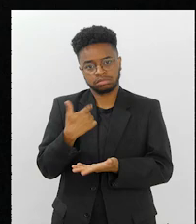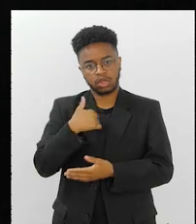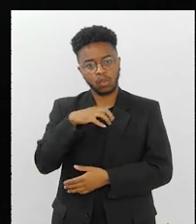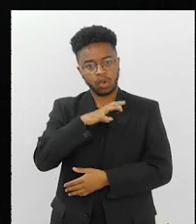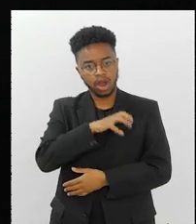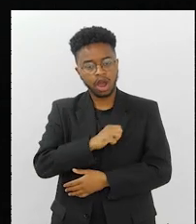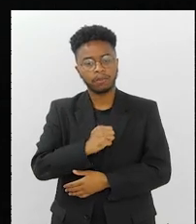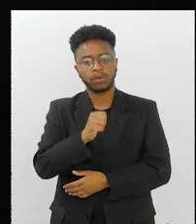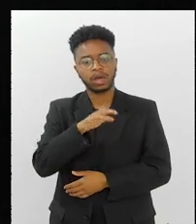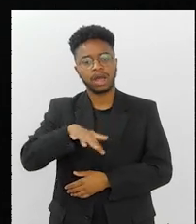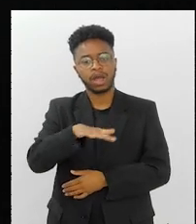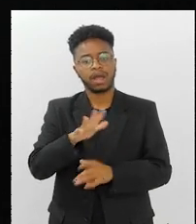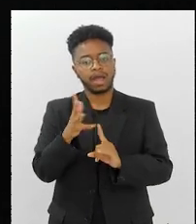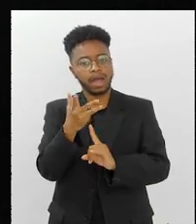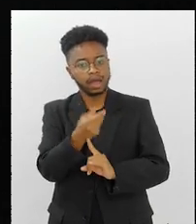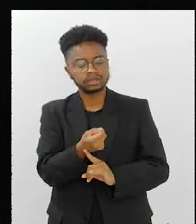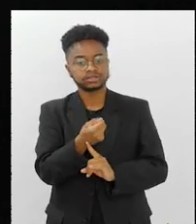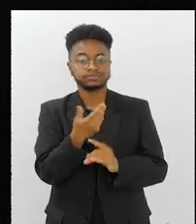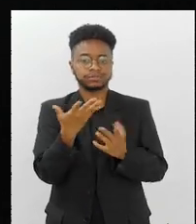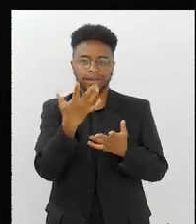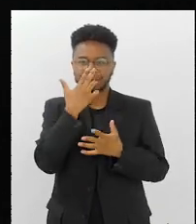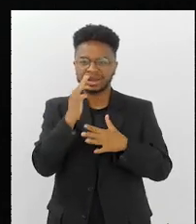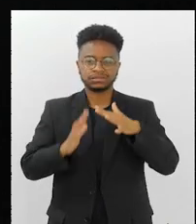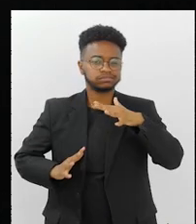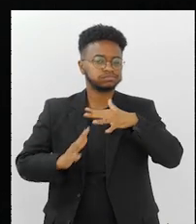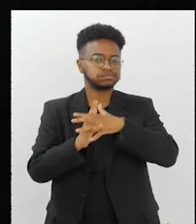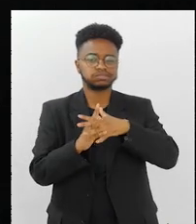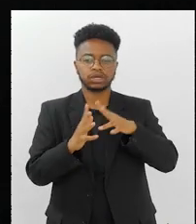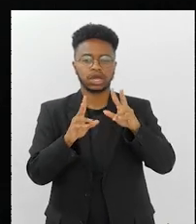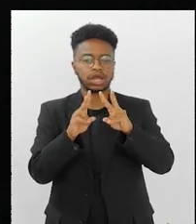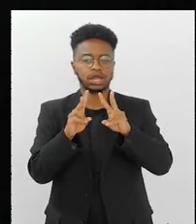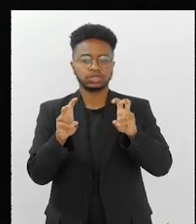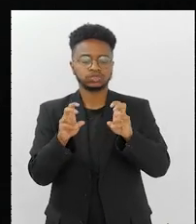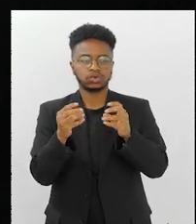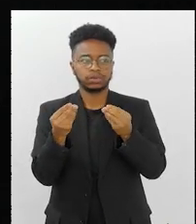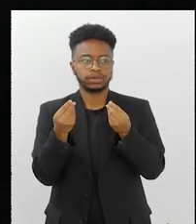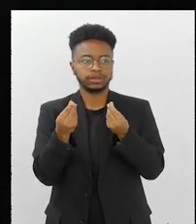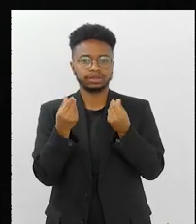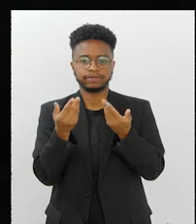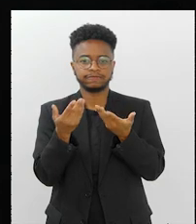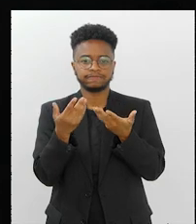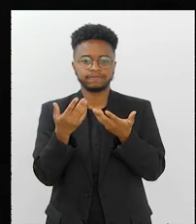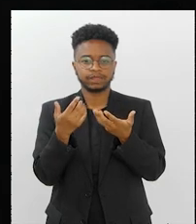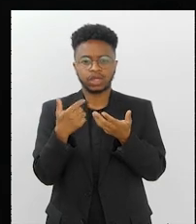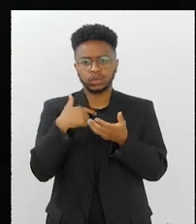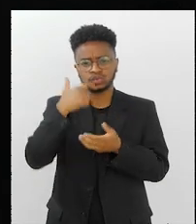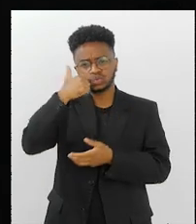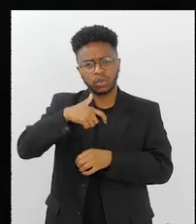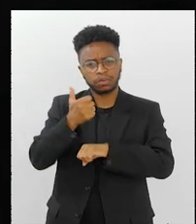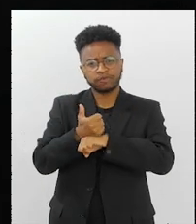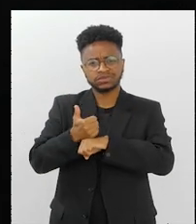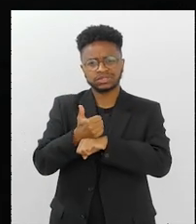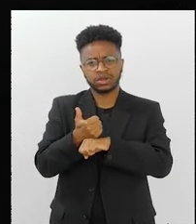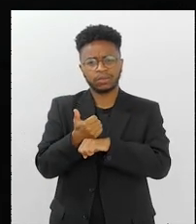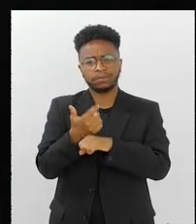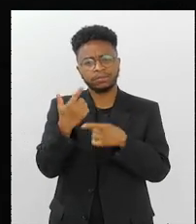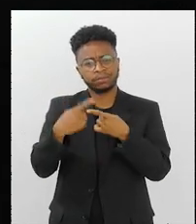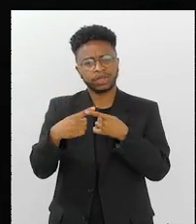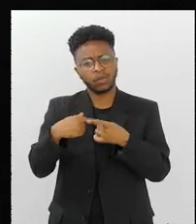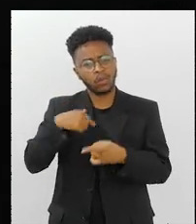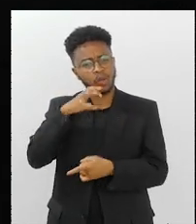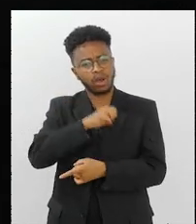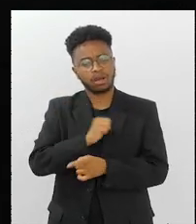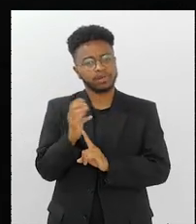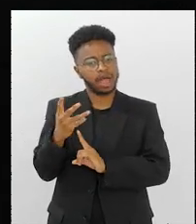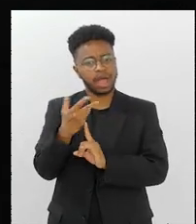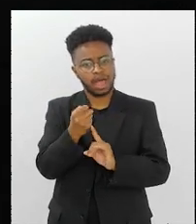eu sou tão apaixonado pel por essa arte que eu acho que transcende essa coisa do de eu ser o profissional eu sou tão louco por